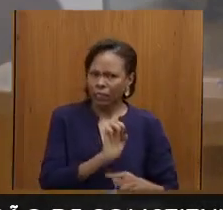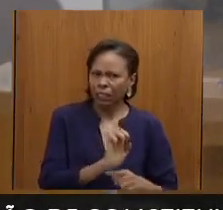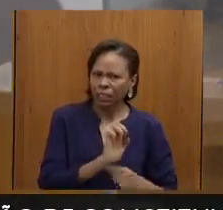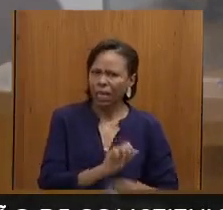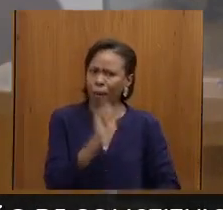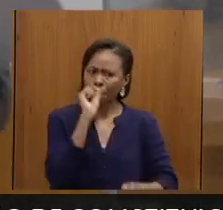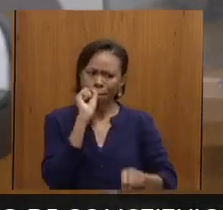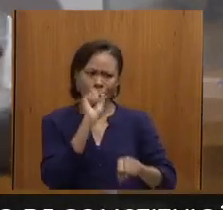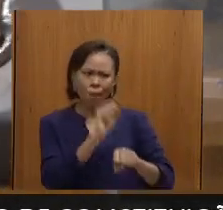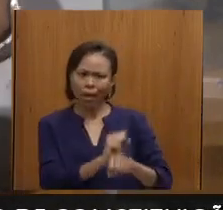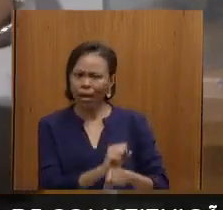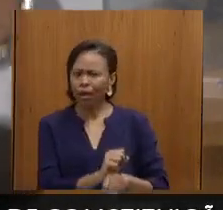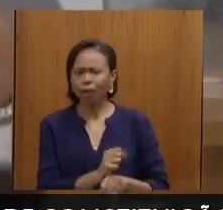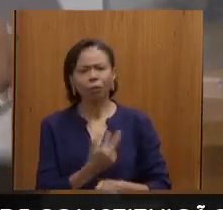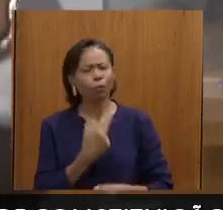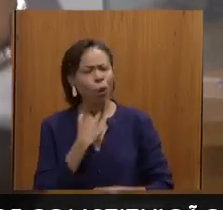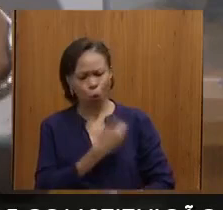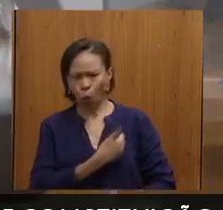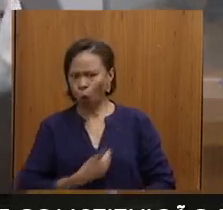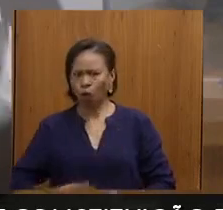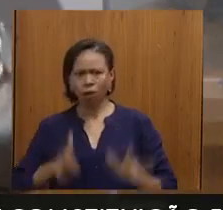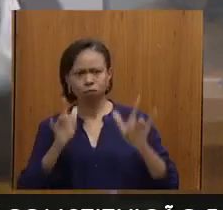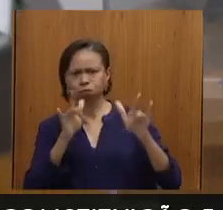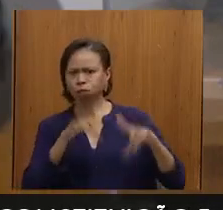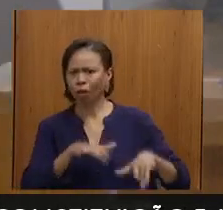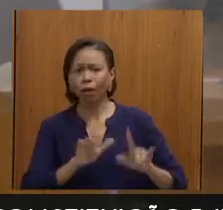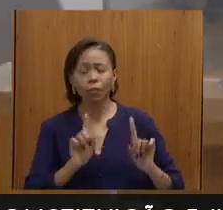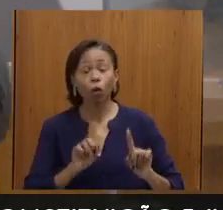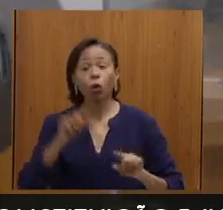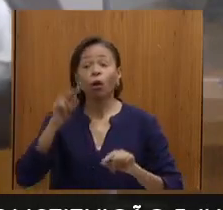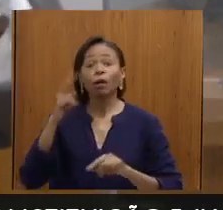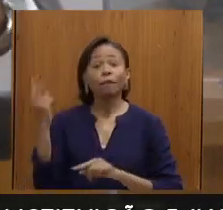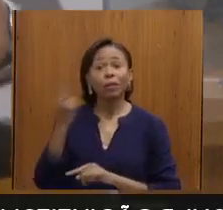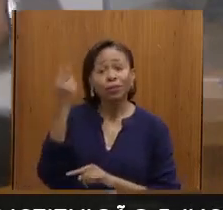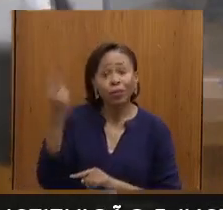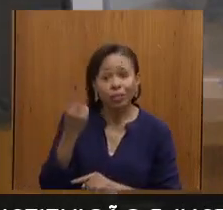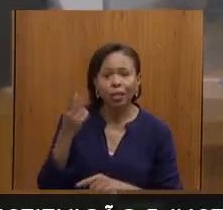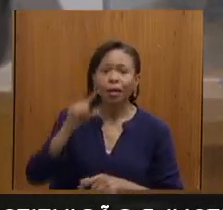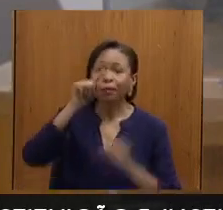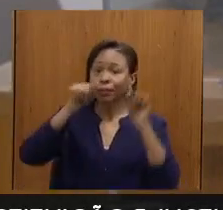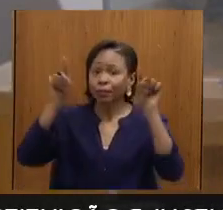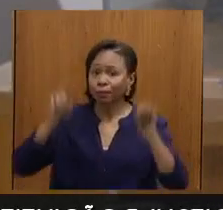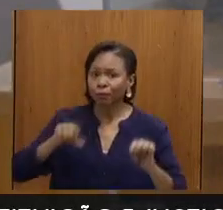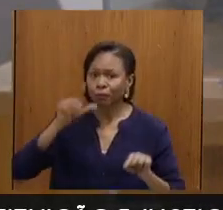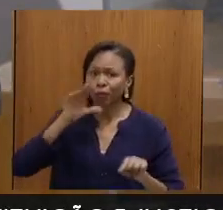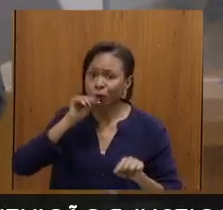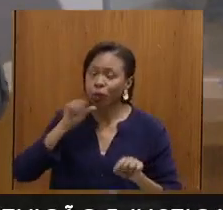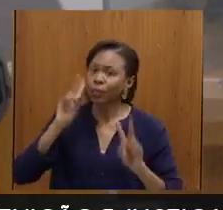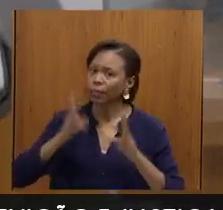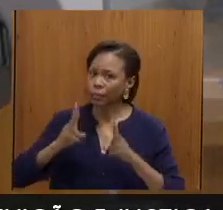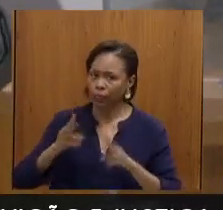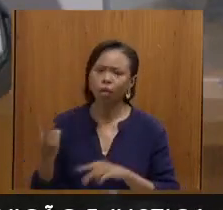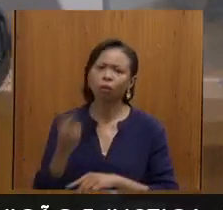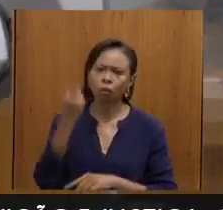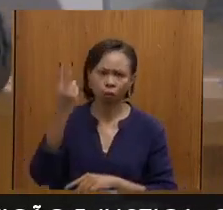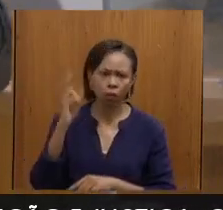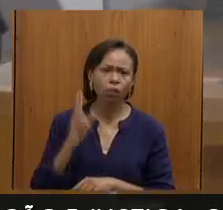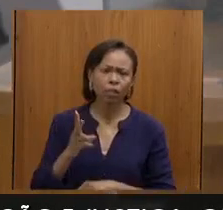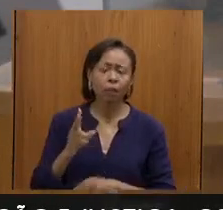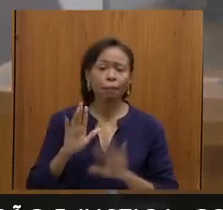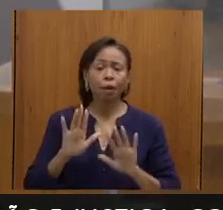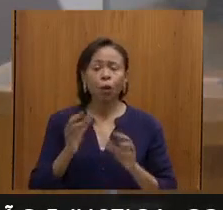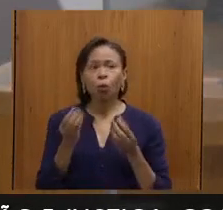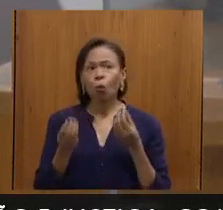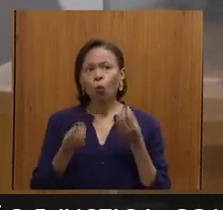parar o Estado, a gente não pode deixar de valorizar aos servidores, não pode deixar de prestar bons serviços ao cidadão. Então, como que a gente